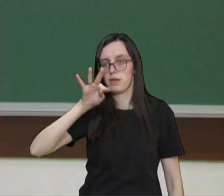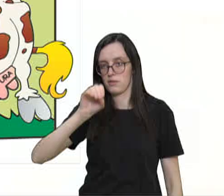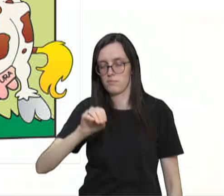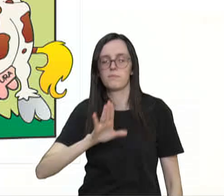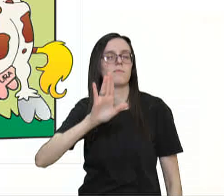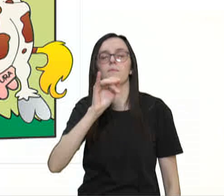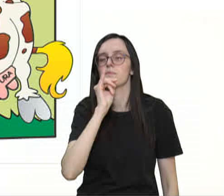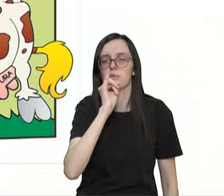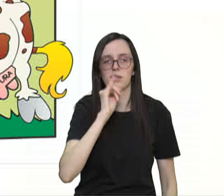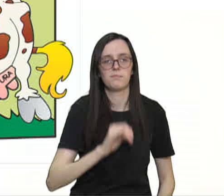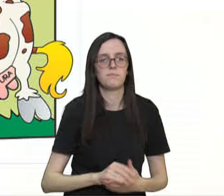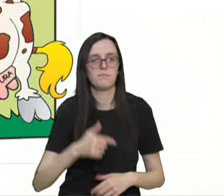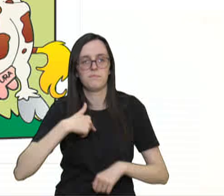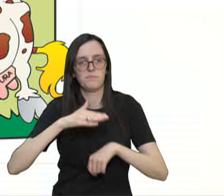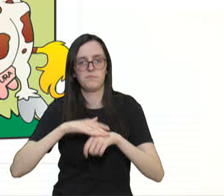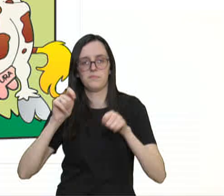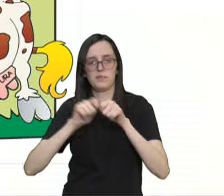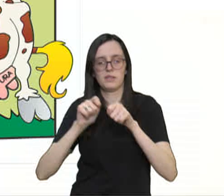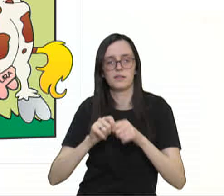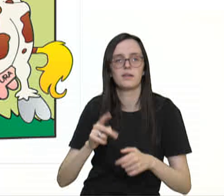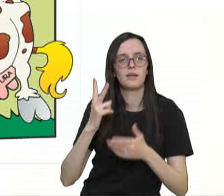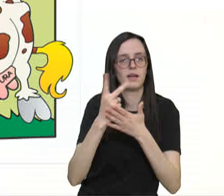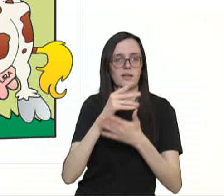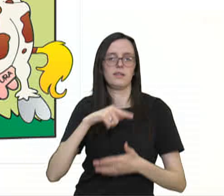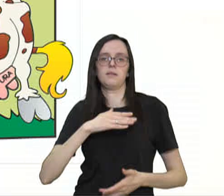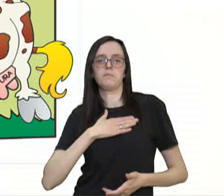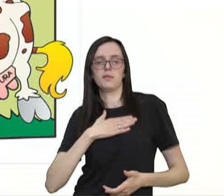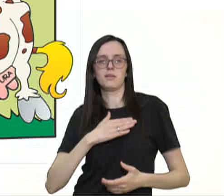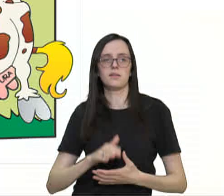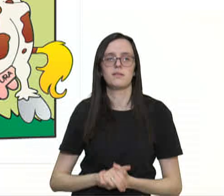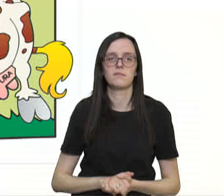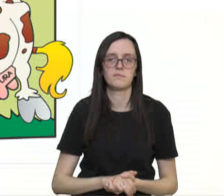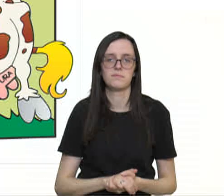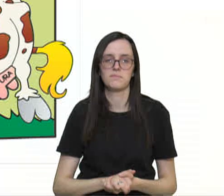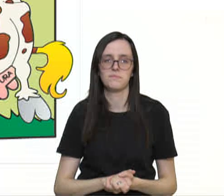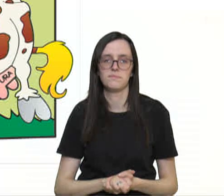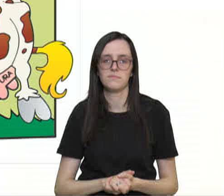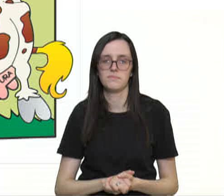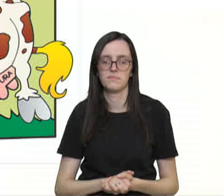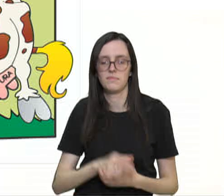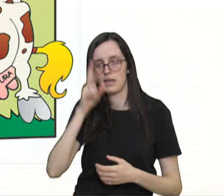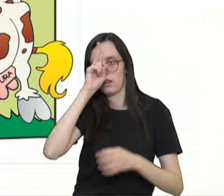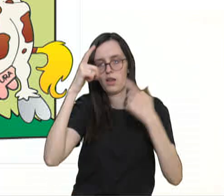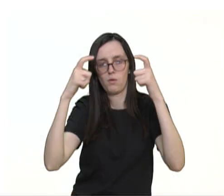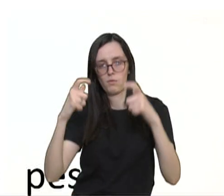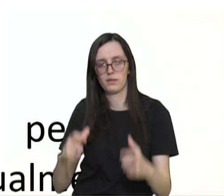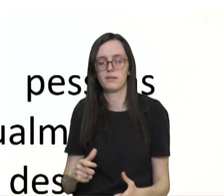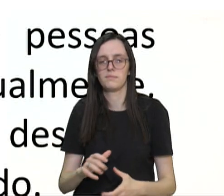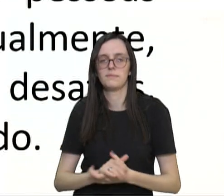Exemplo, o que fiz, ó. Arte minha, tá? Uma história em quadrinho.